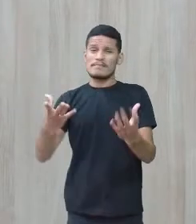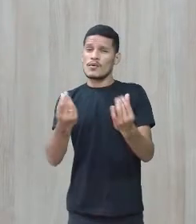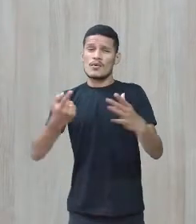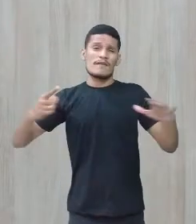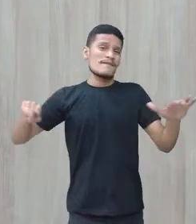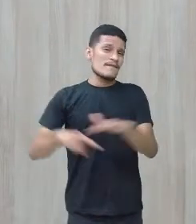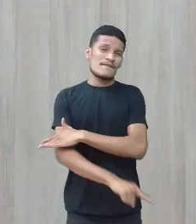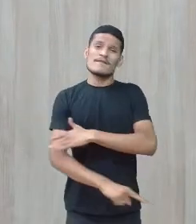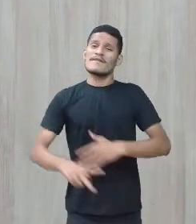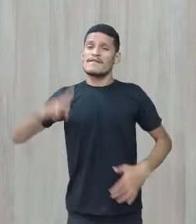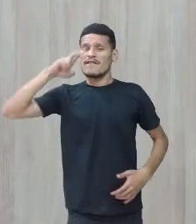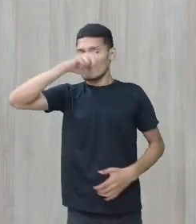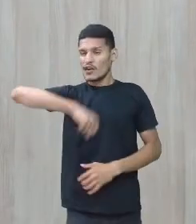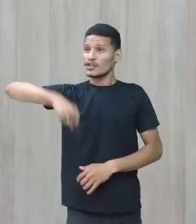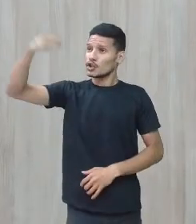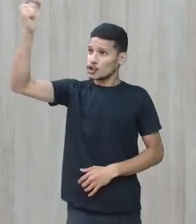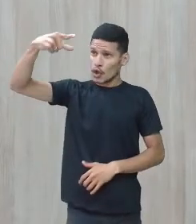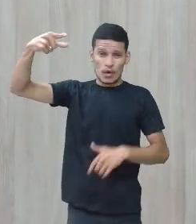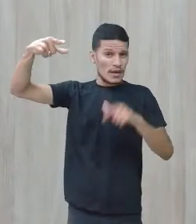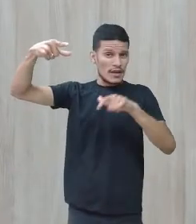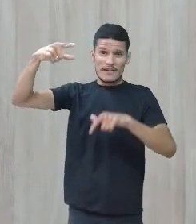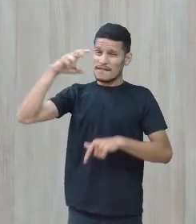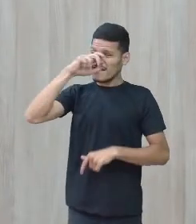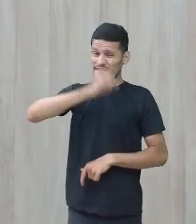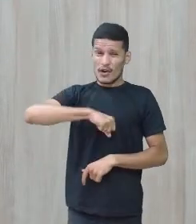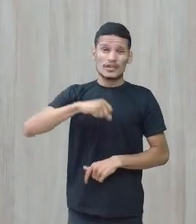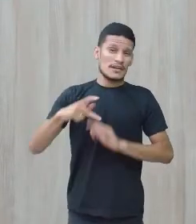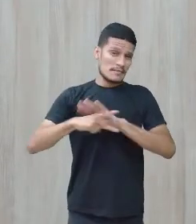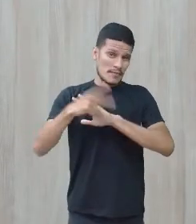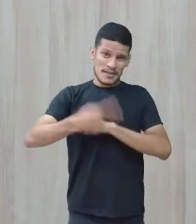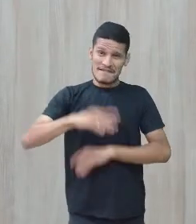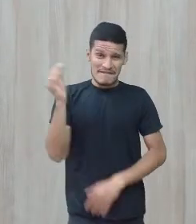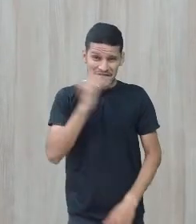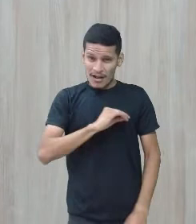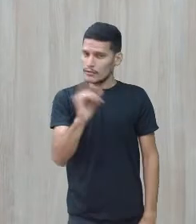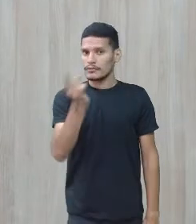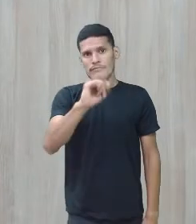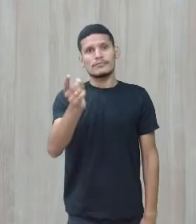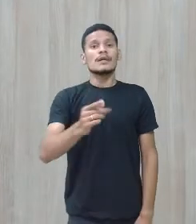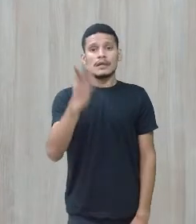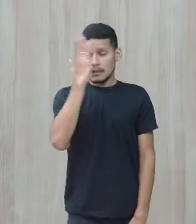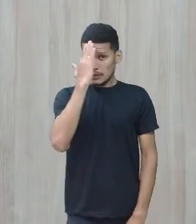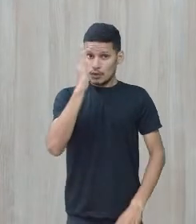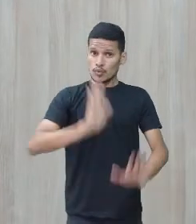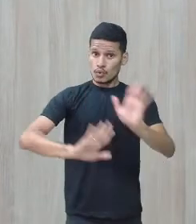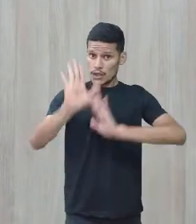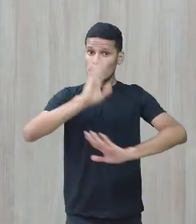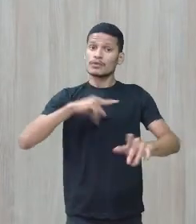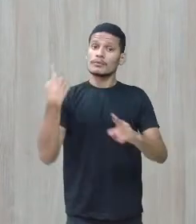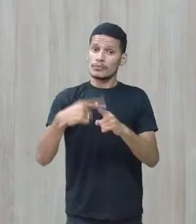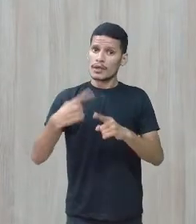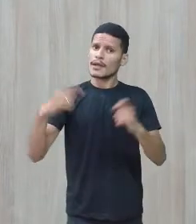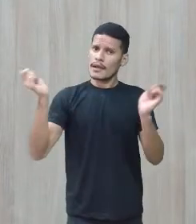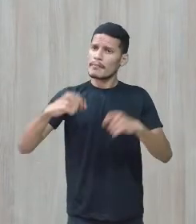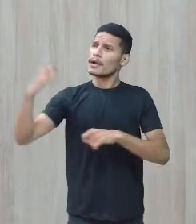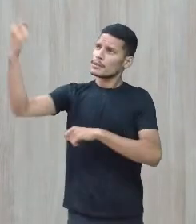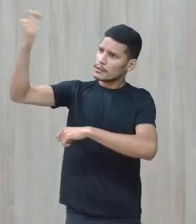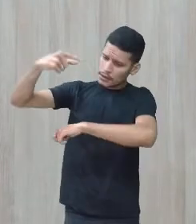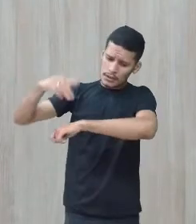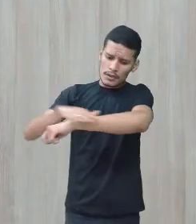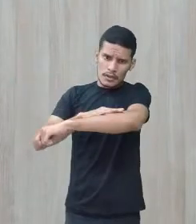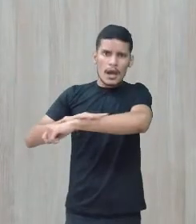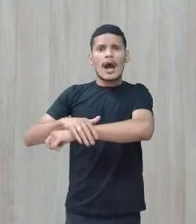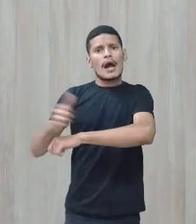para estourar, né? Porque o sol daqui não é fraco, não. Então tem que ter cuidado também, porque o sol, do mesmo jeito que ele pode ajudar